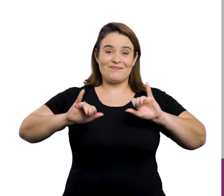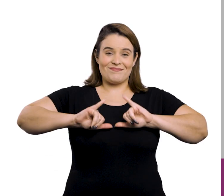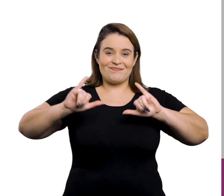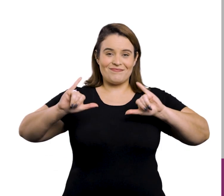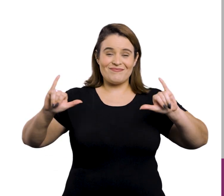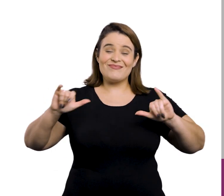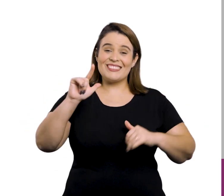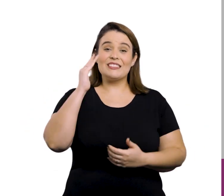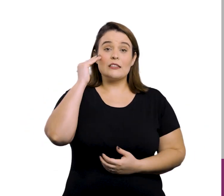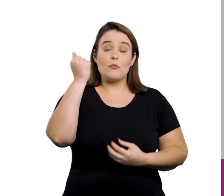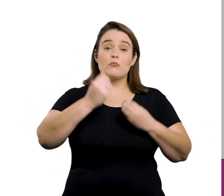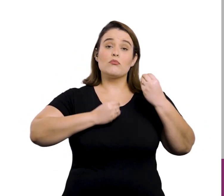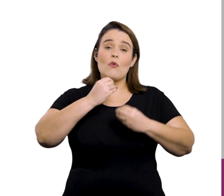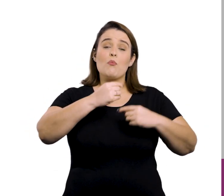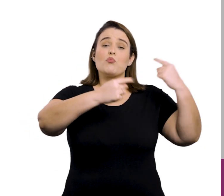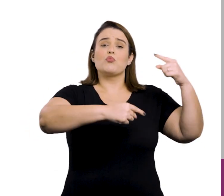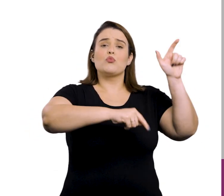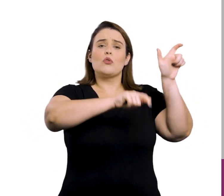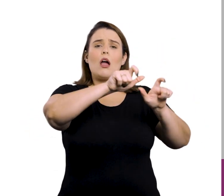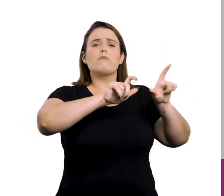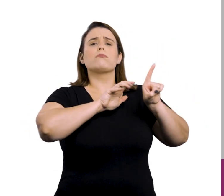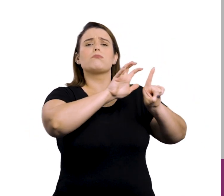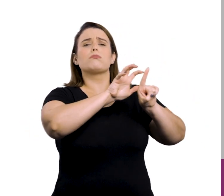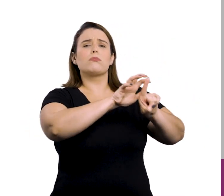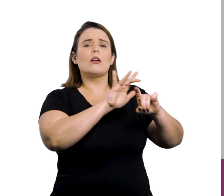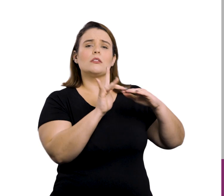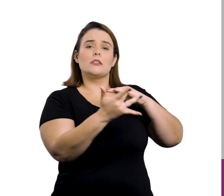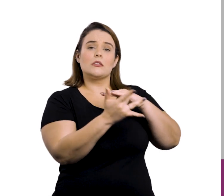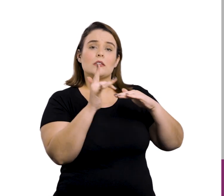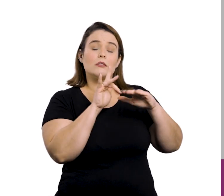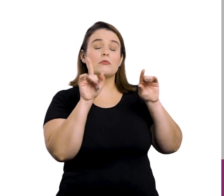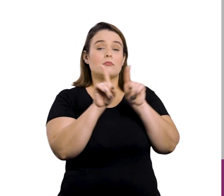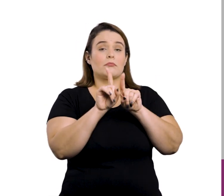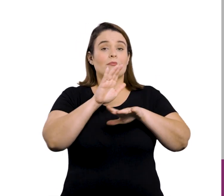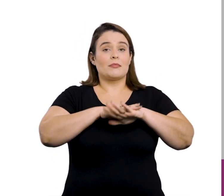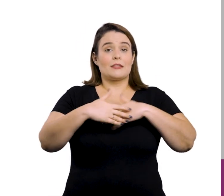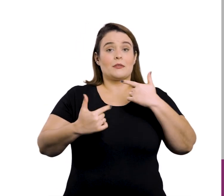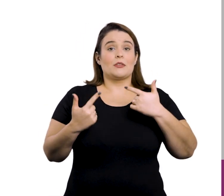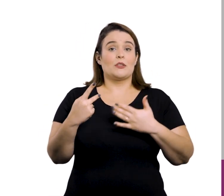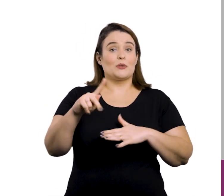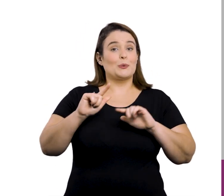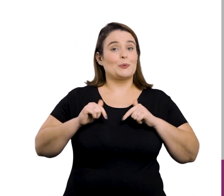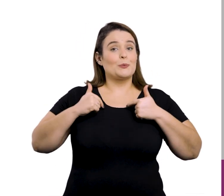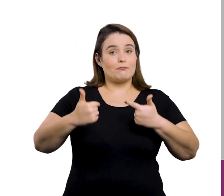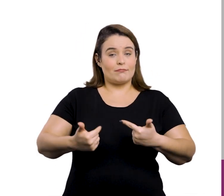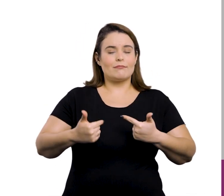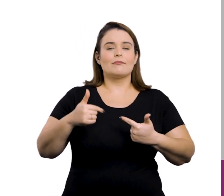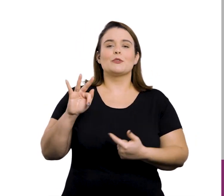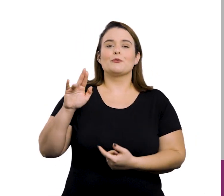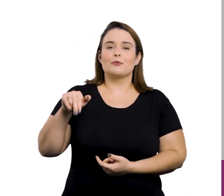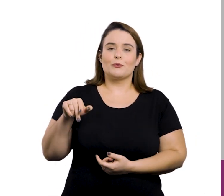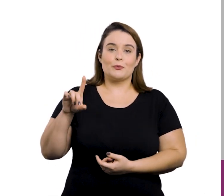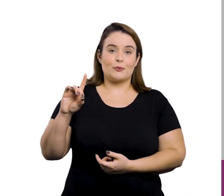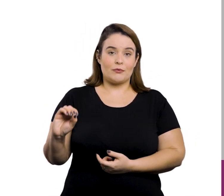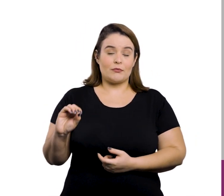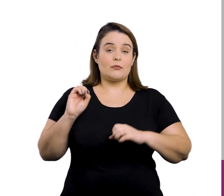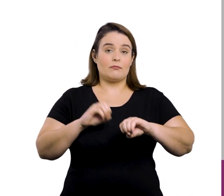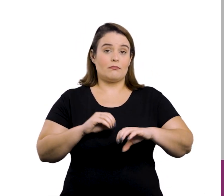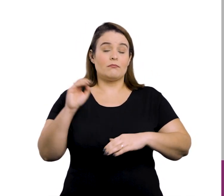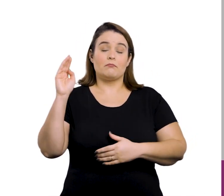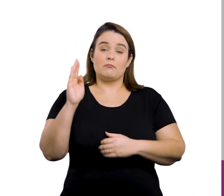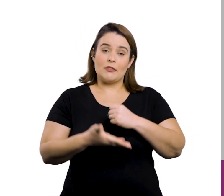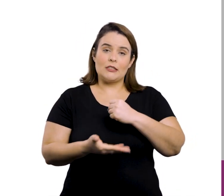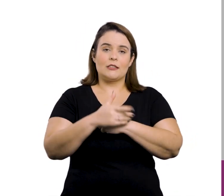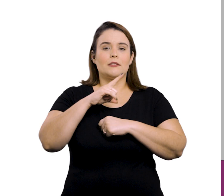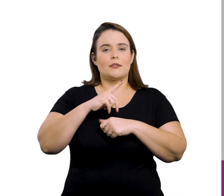No site da campanha, saiba como pressionar os políticos nas redes sociais e faça a sua parte na luta por um fundo da